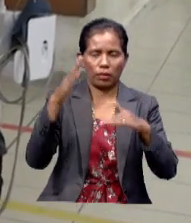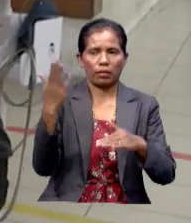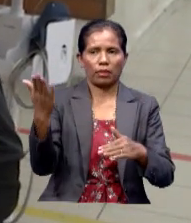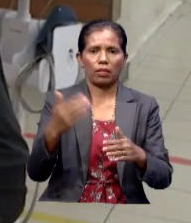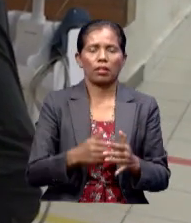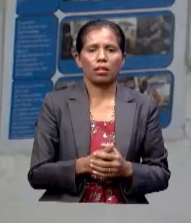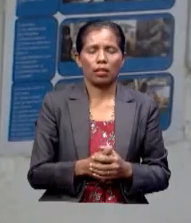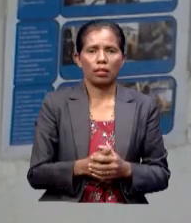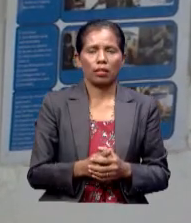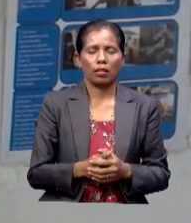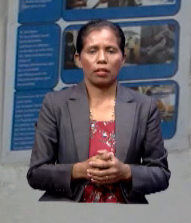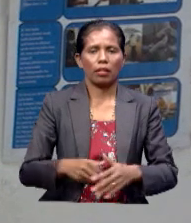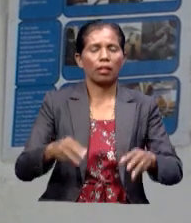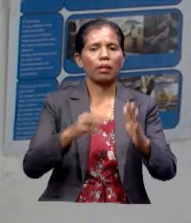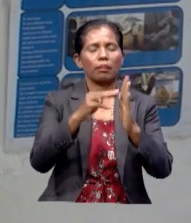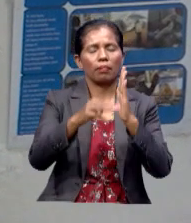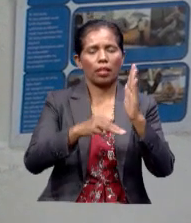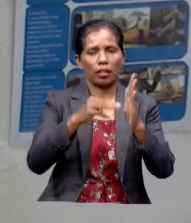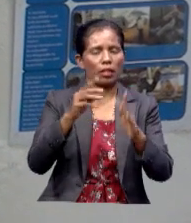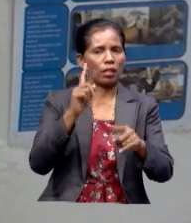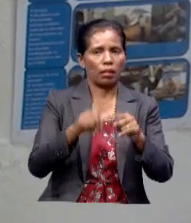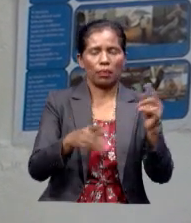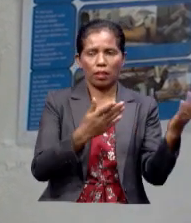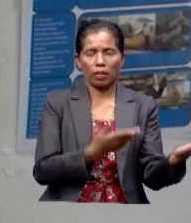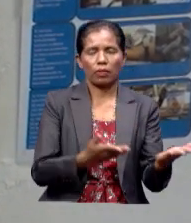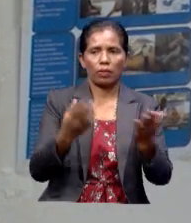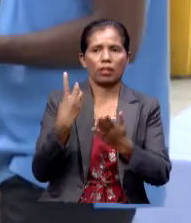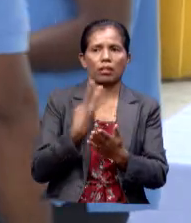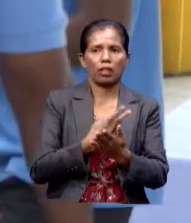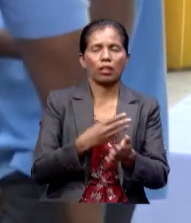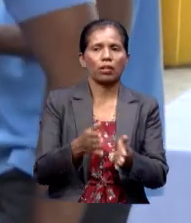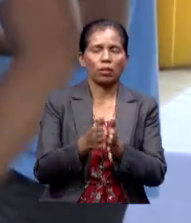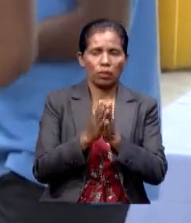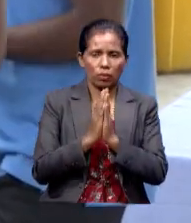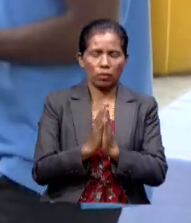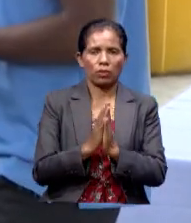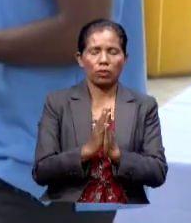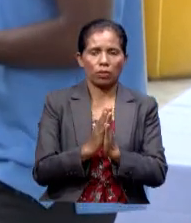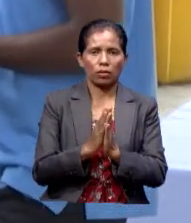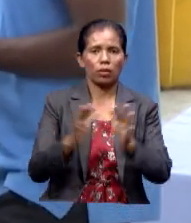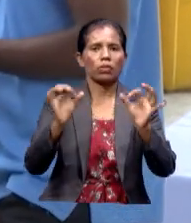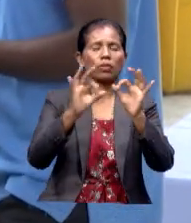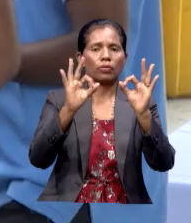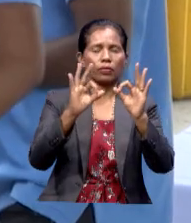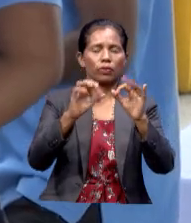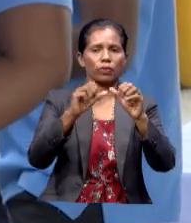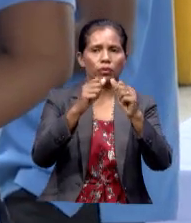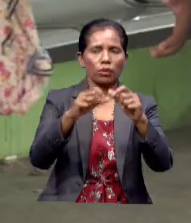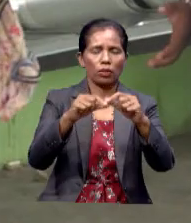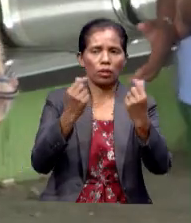media sosial labele lori ita antau husu Fundação Mahin husu ba